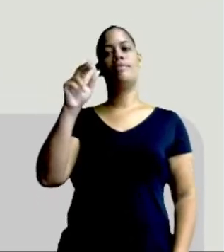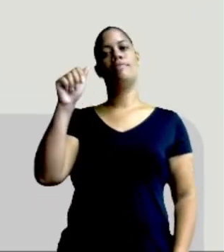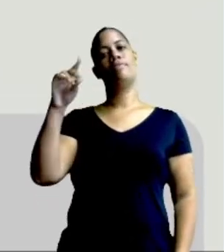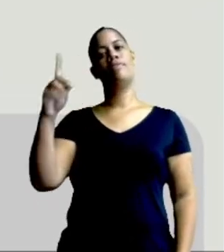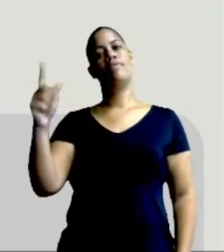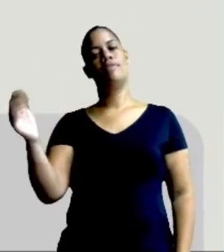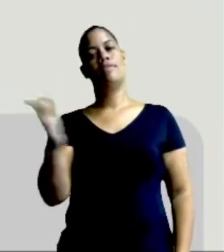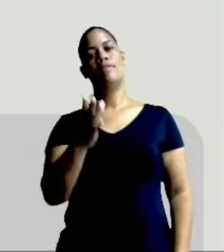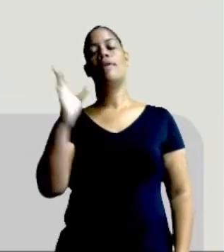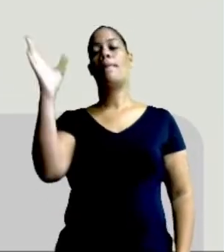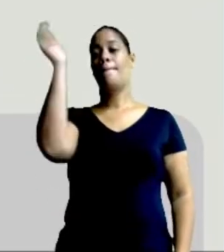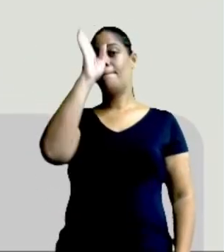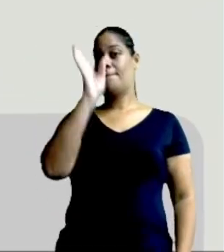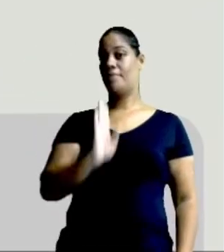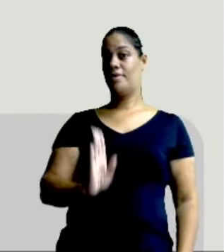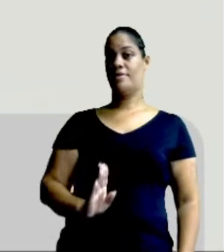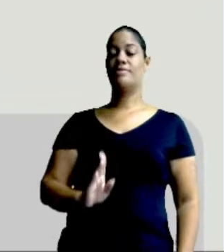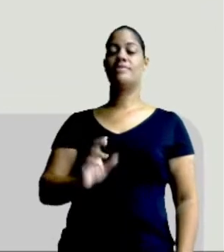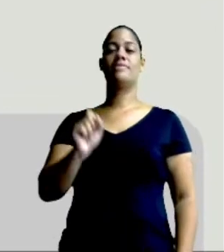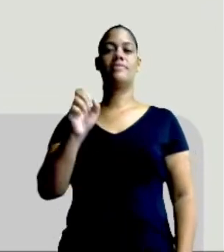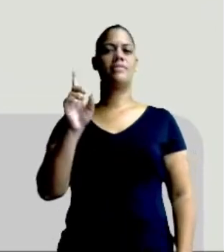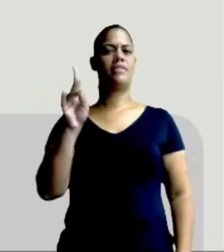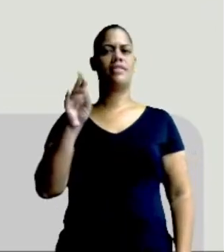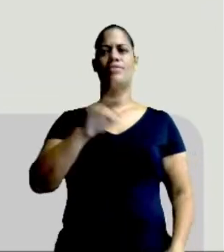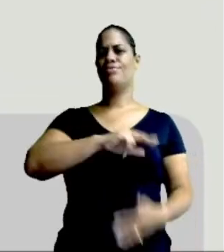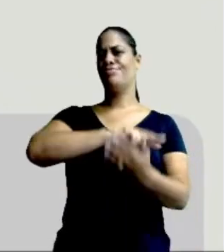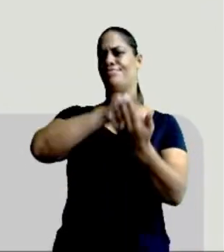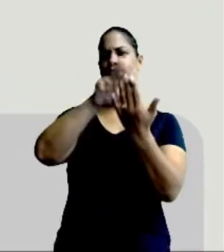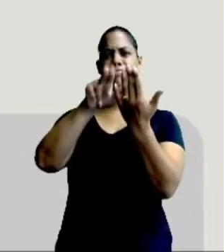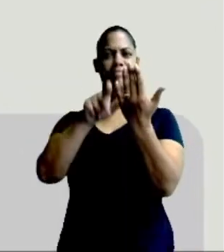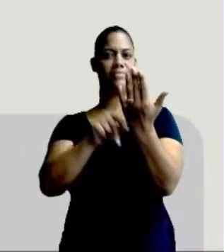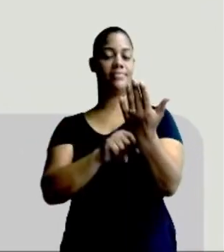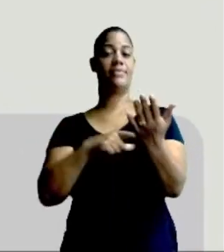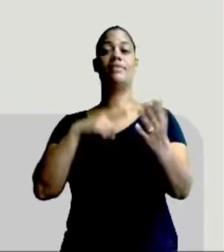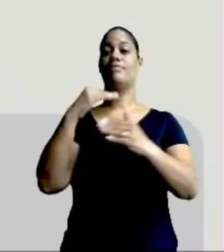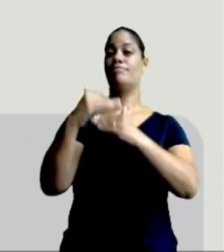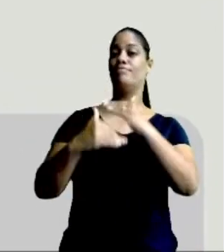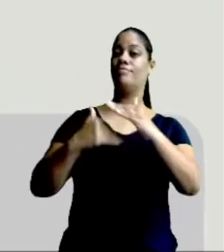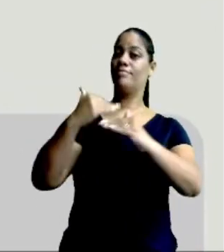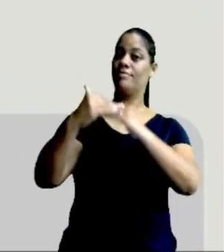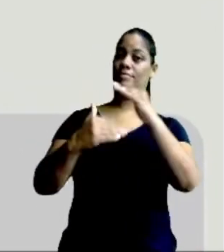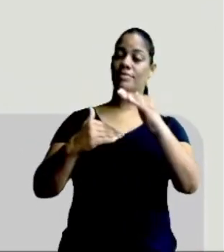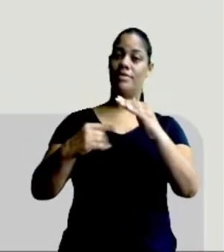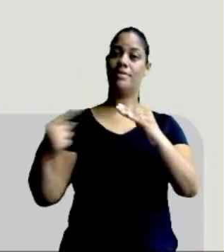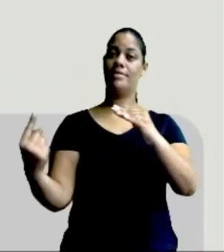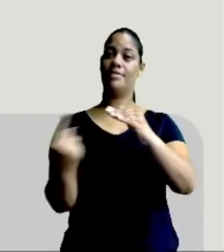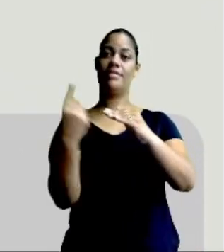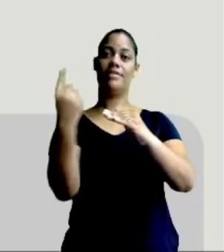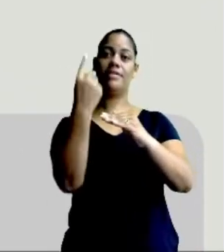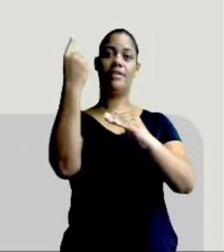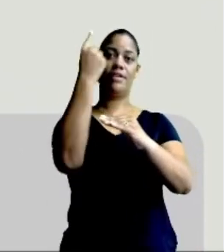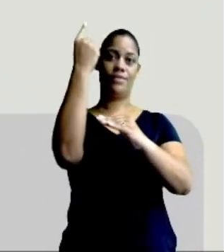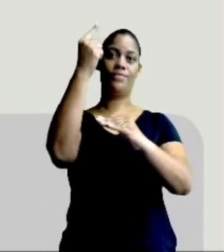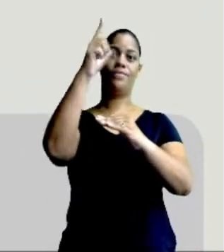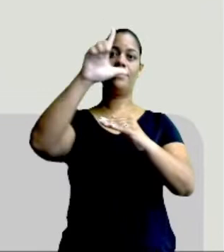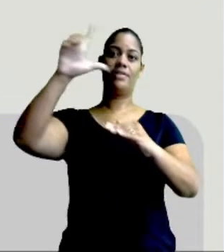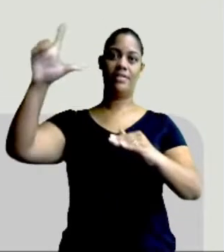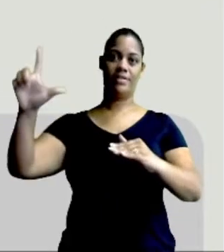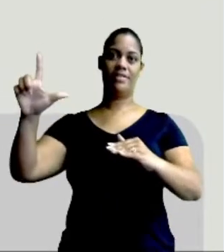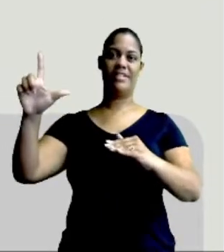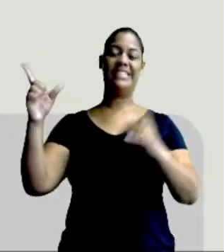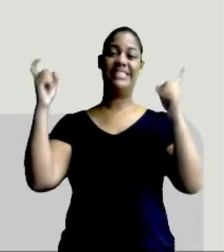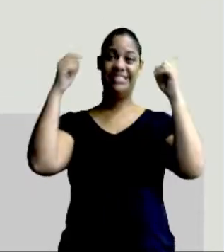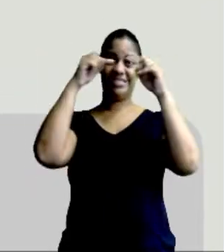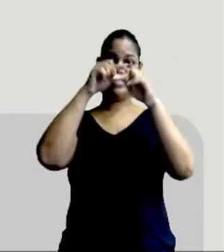jequitibá, pau-brasil, cedros e outras. Desenvolve-se em terras altas do leste e áreas de